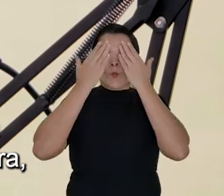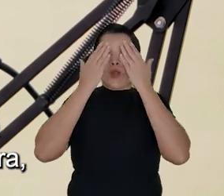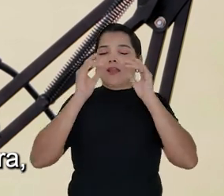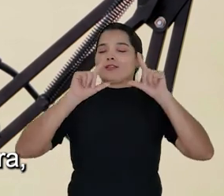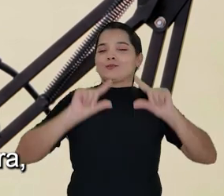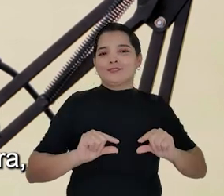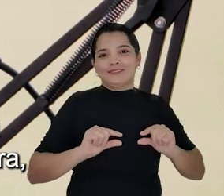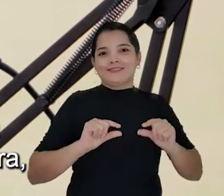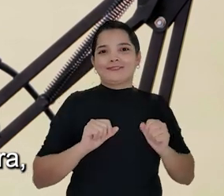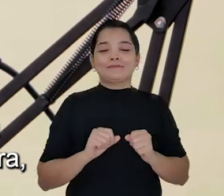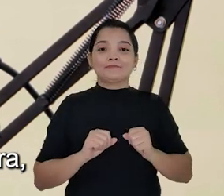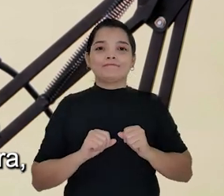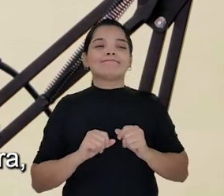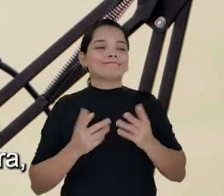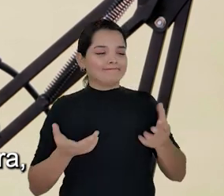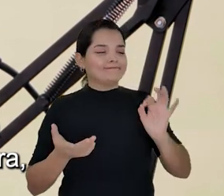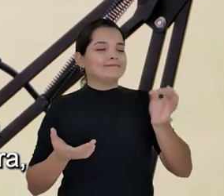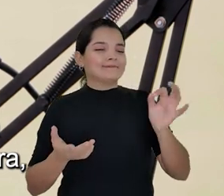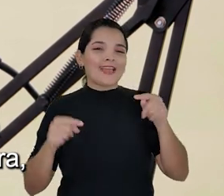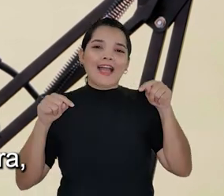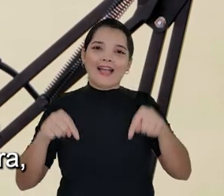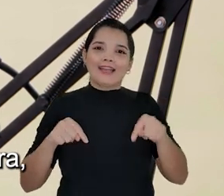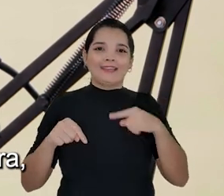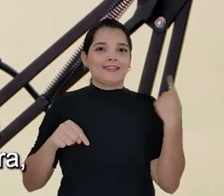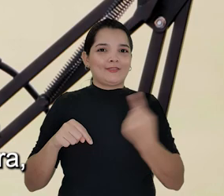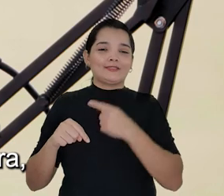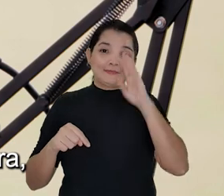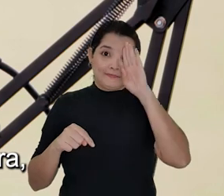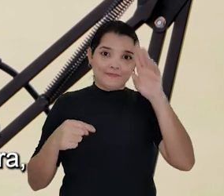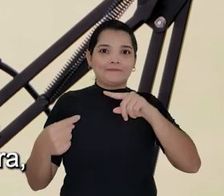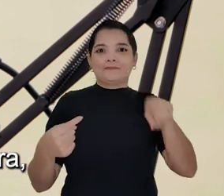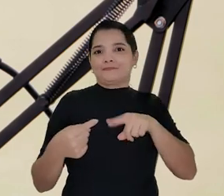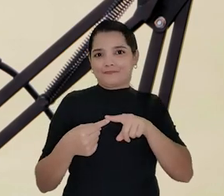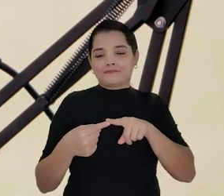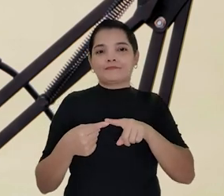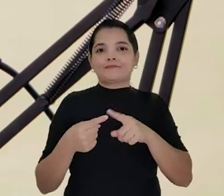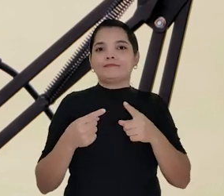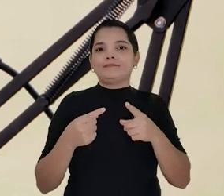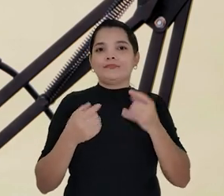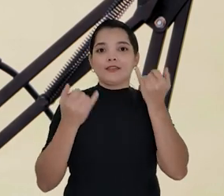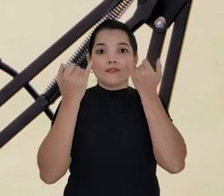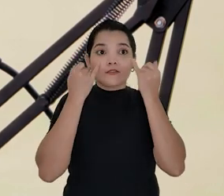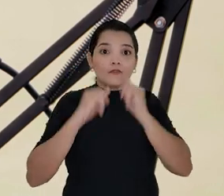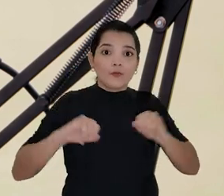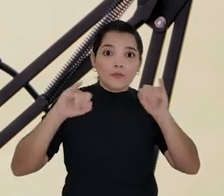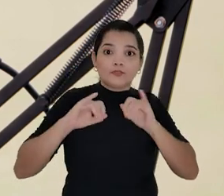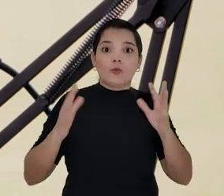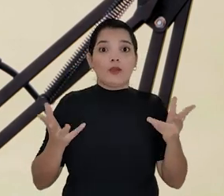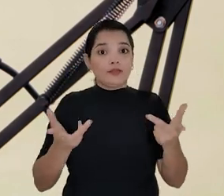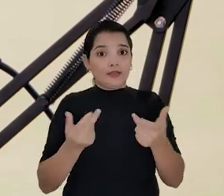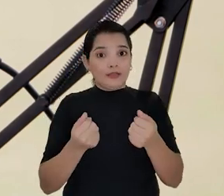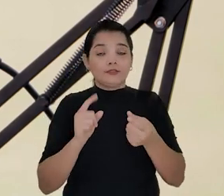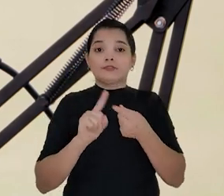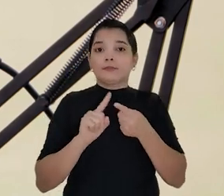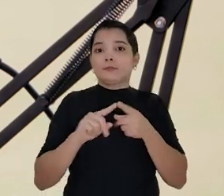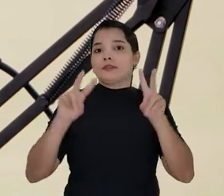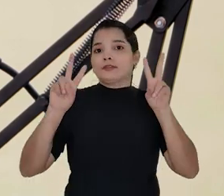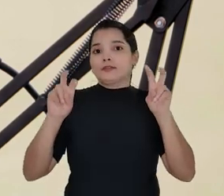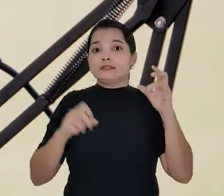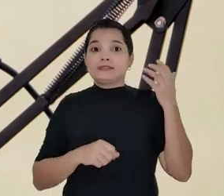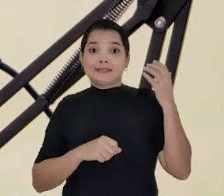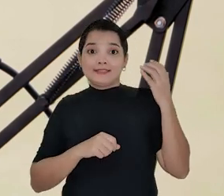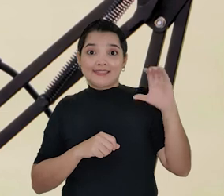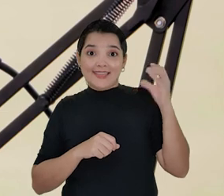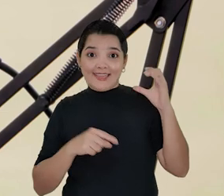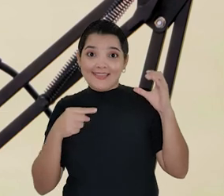gente trabalha também aliás prioritariamente fazendo isso agora informação de qualidade falar sobre Ciência